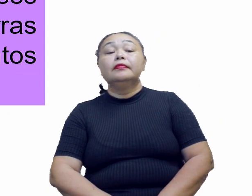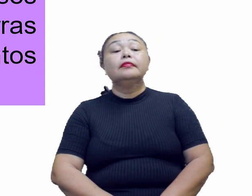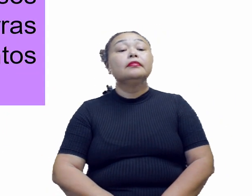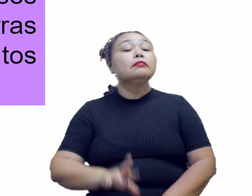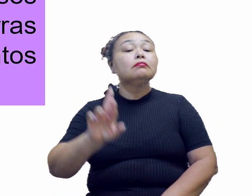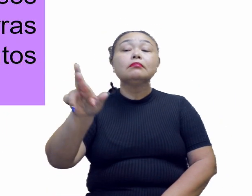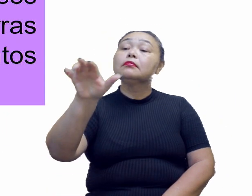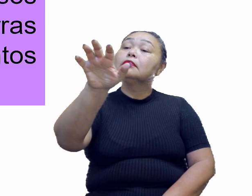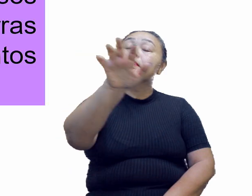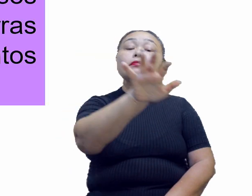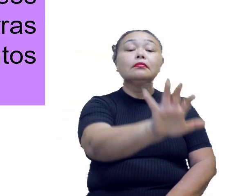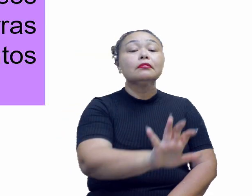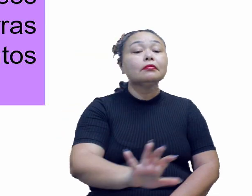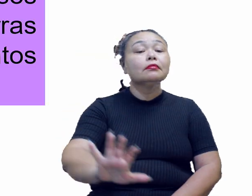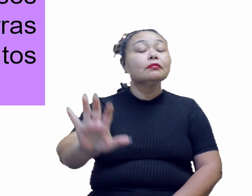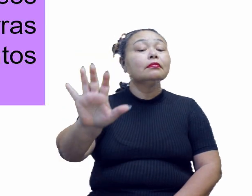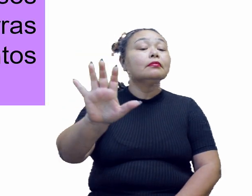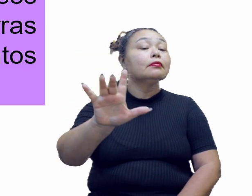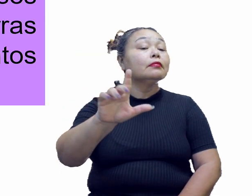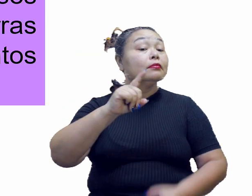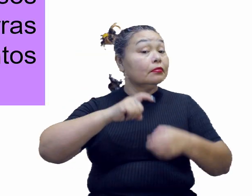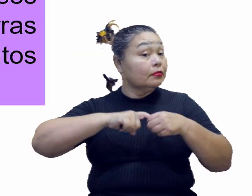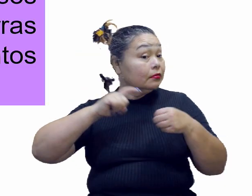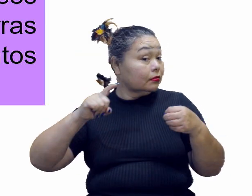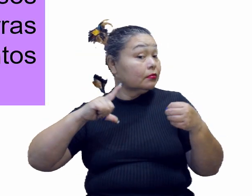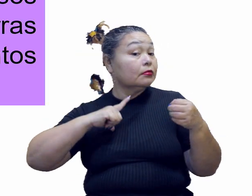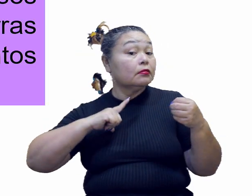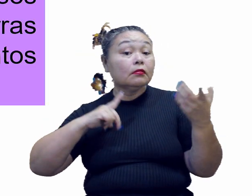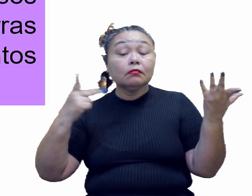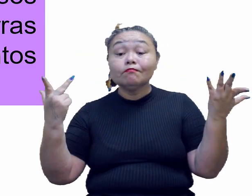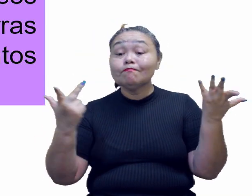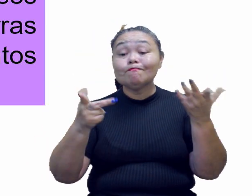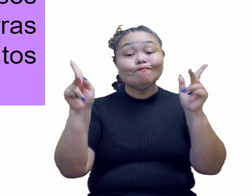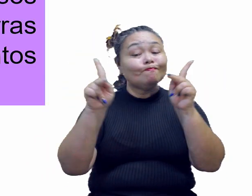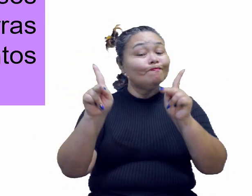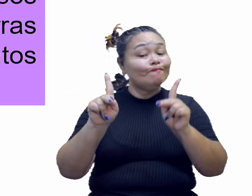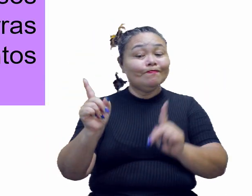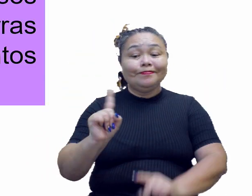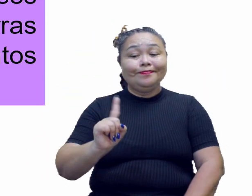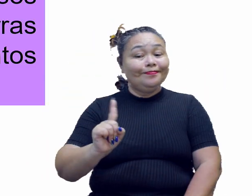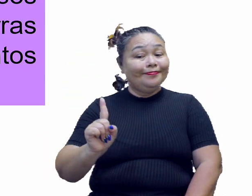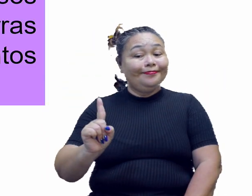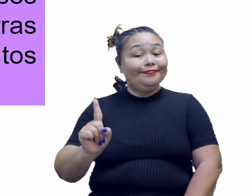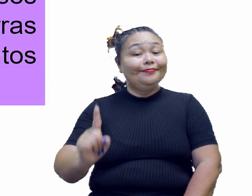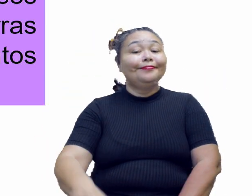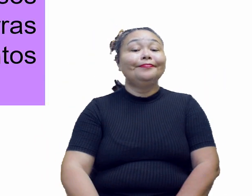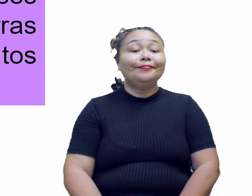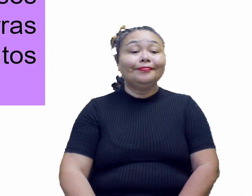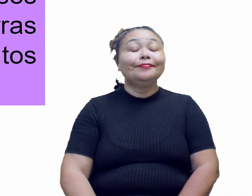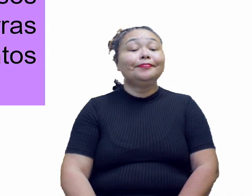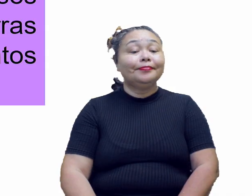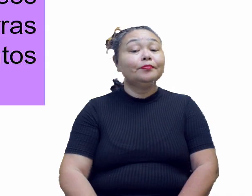Em várias regiões, a independência não ocorreu de forma pacífica.